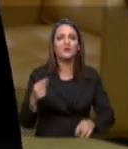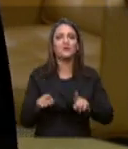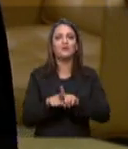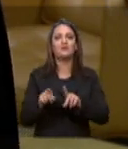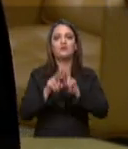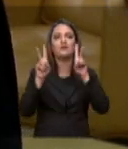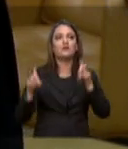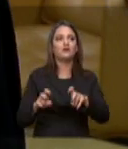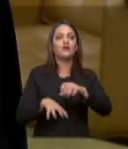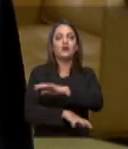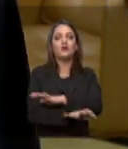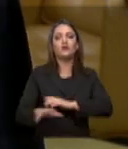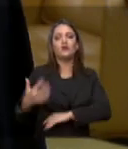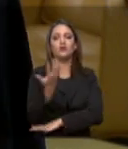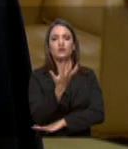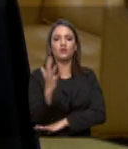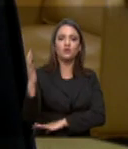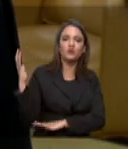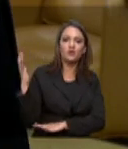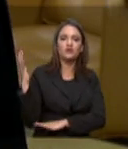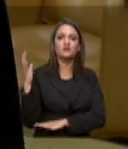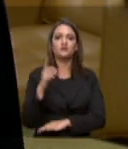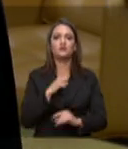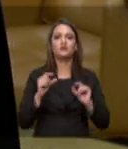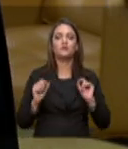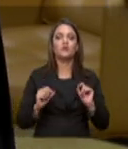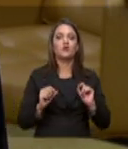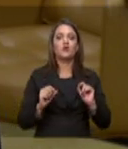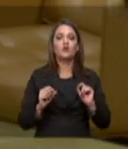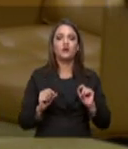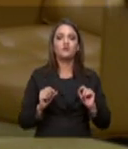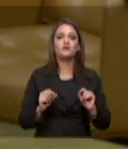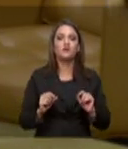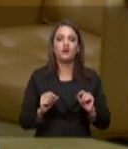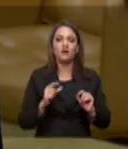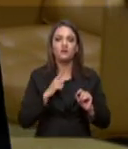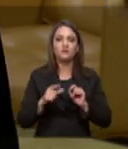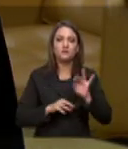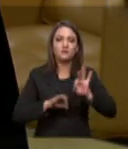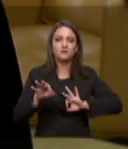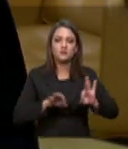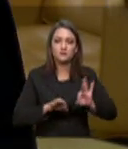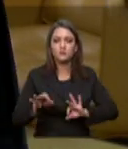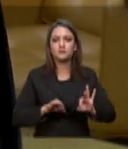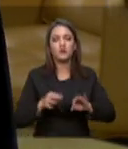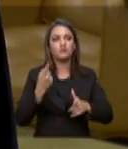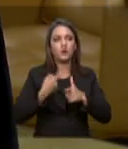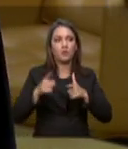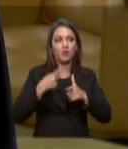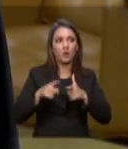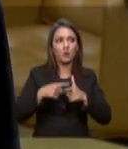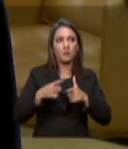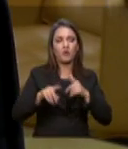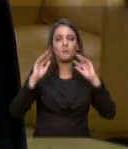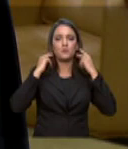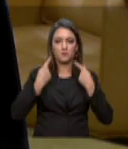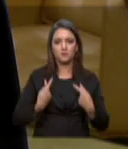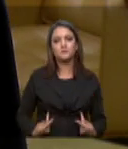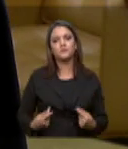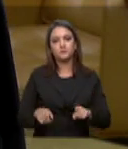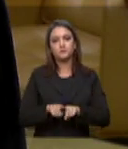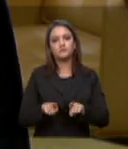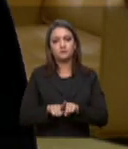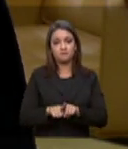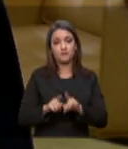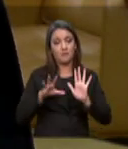sim, inadiável. É um dos maiores problemas da humanidade e nós entendemos isso com muita clareza. A